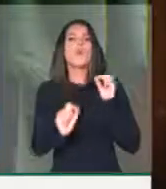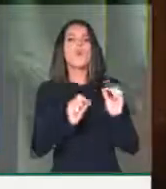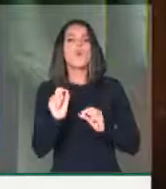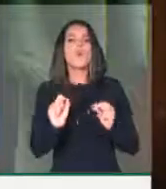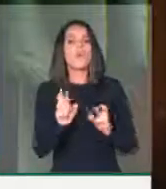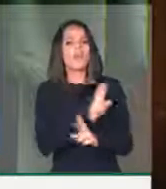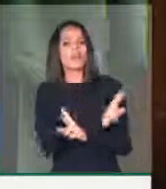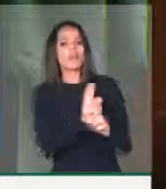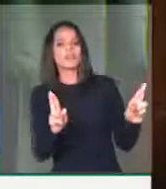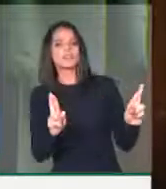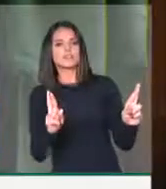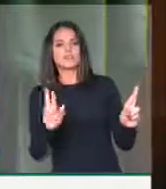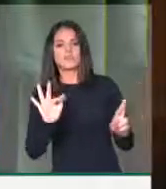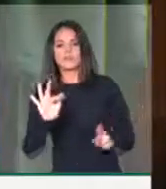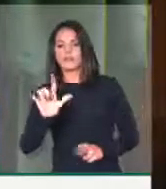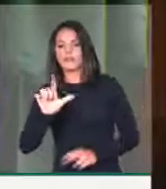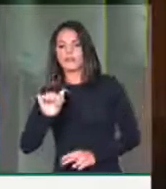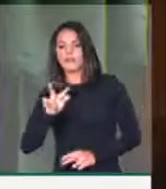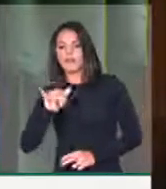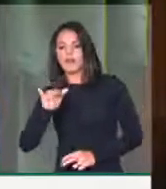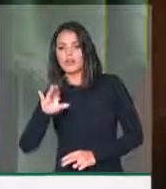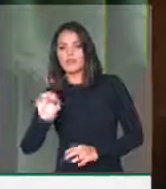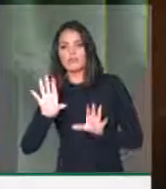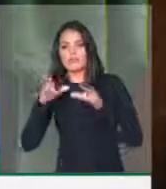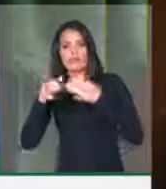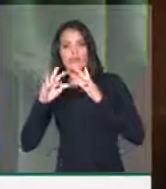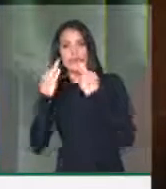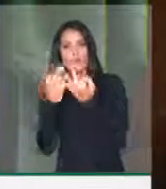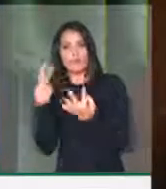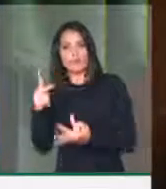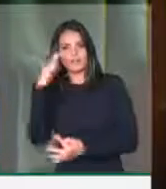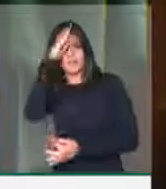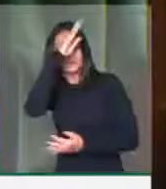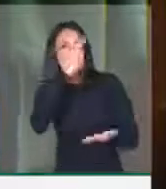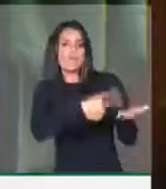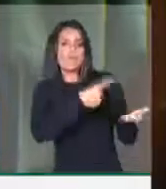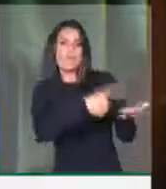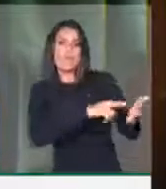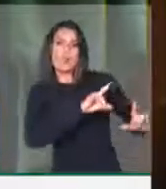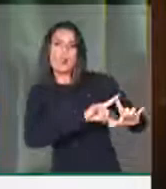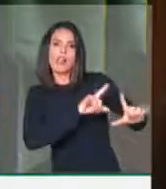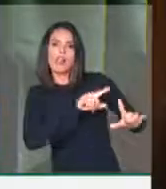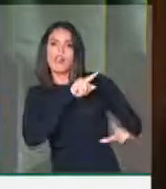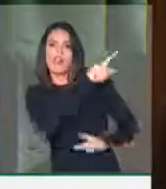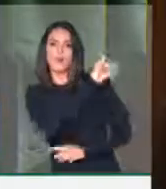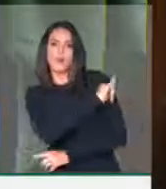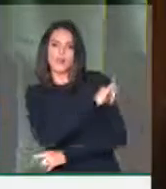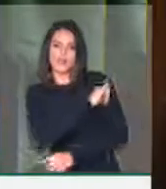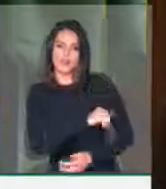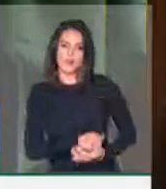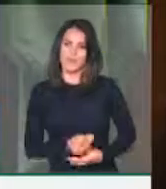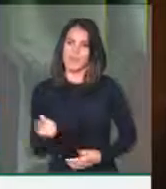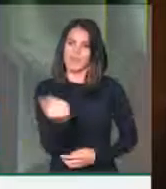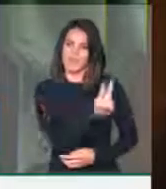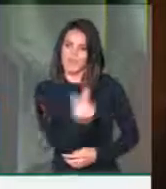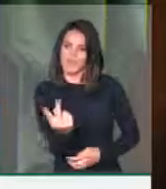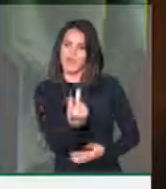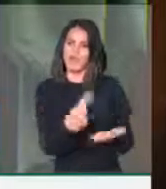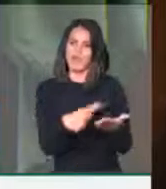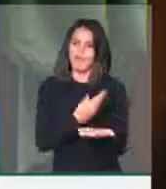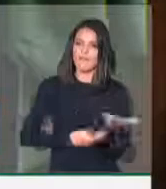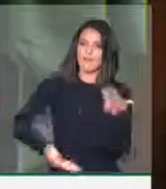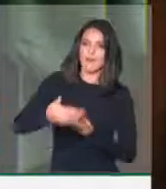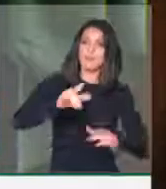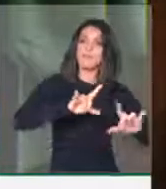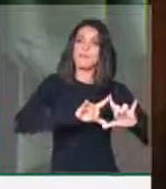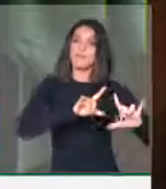do Bolsonaro, do Flávio Bolsonaro, de toda a família deles, com o crime organizado no Rio de Janeiro. A relação que eles têm orgânica com a